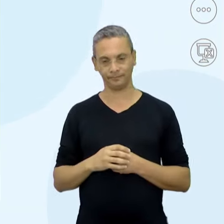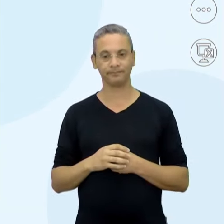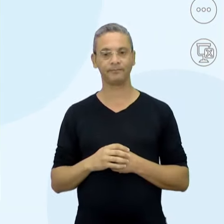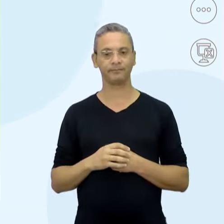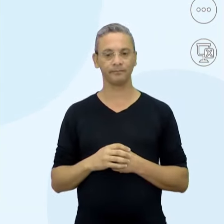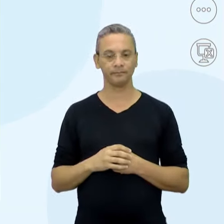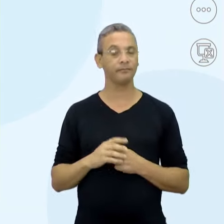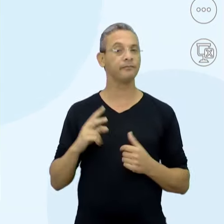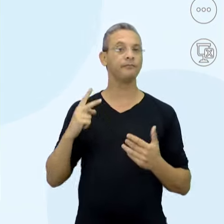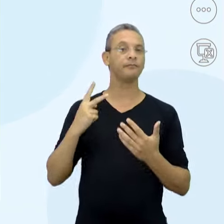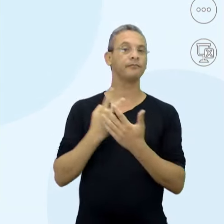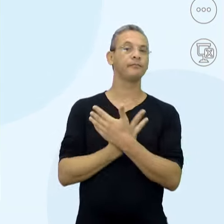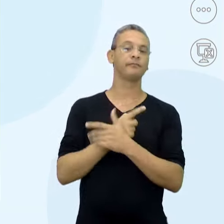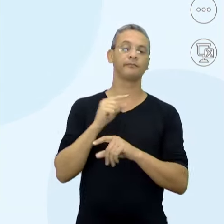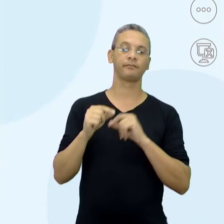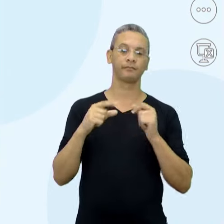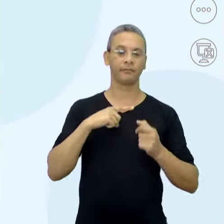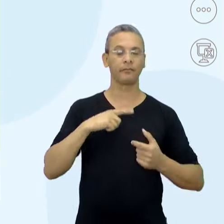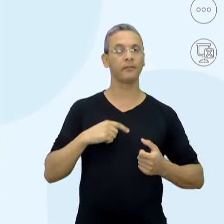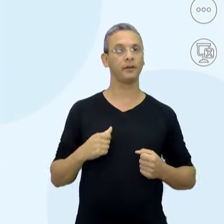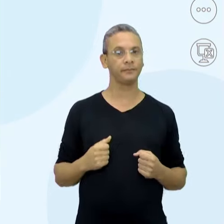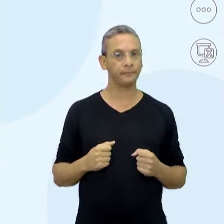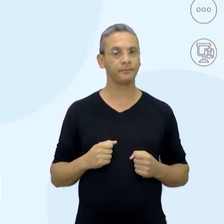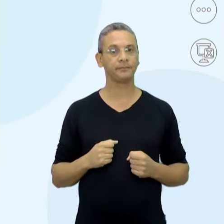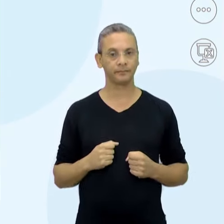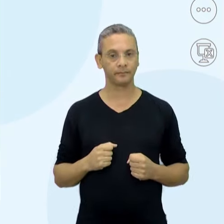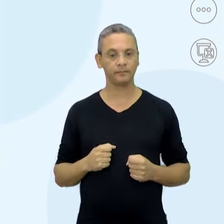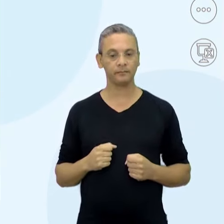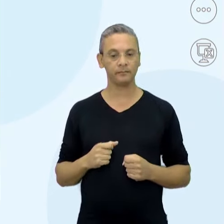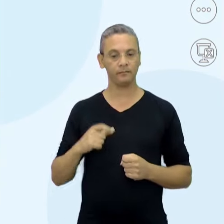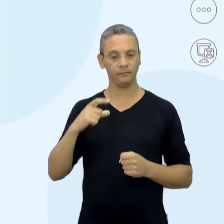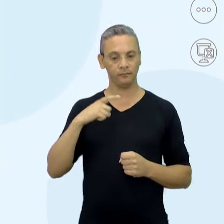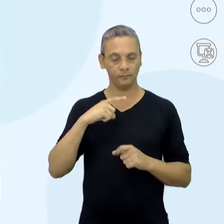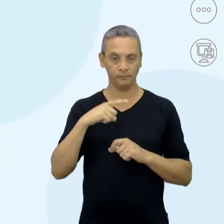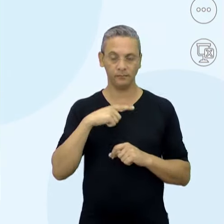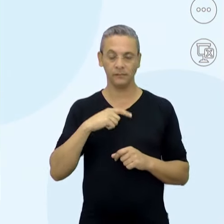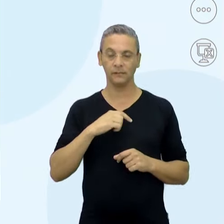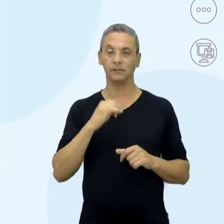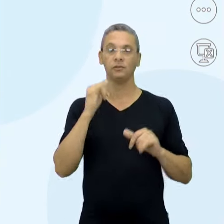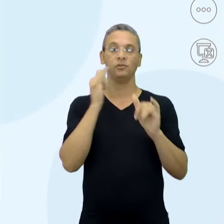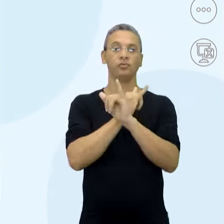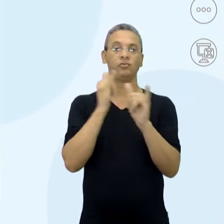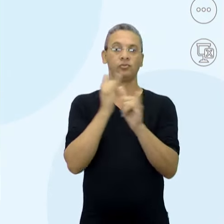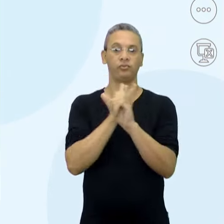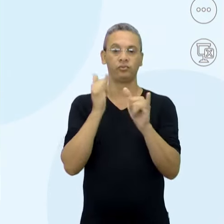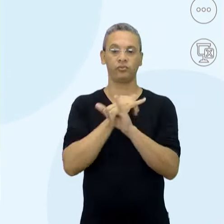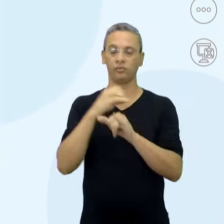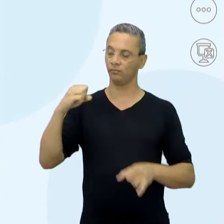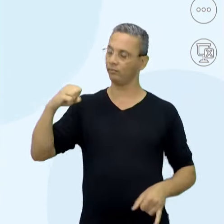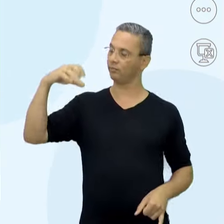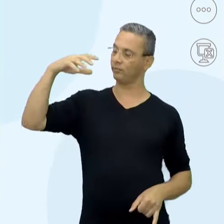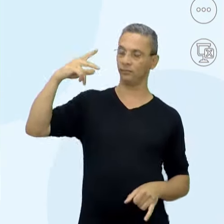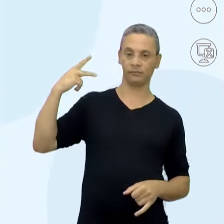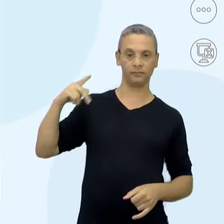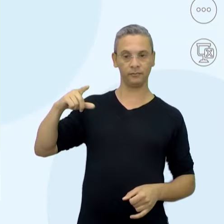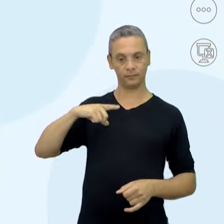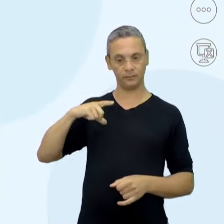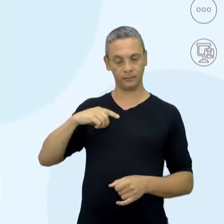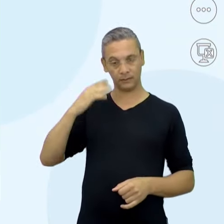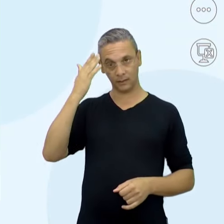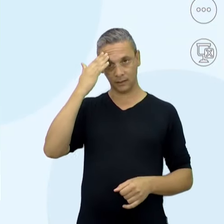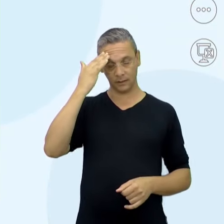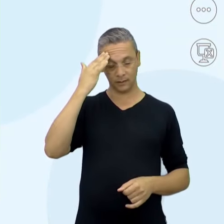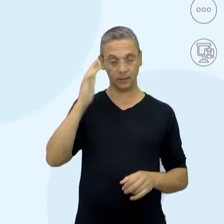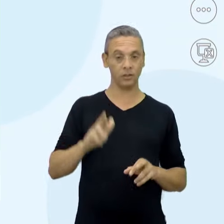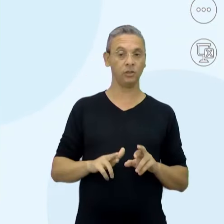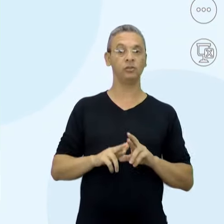Só que o que acontece? Acontece que a energia luminosa dessa lâmpada aqui, ó,